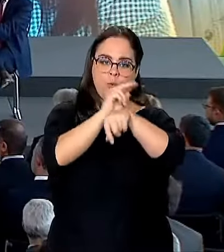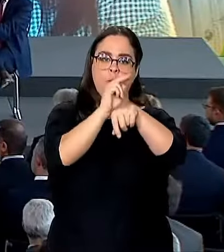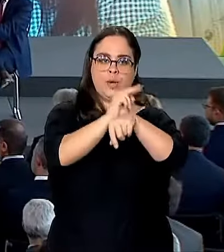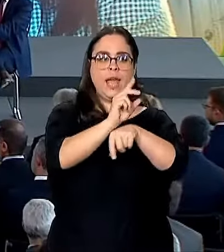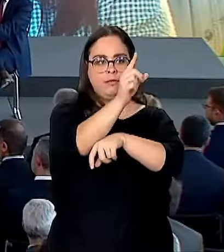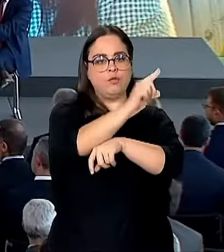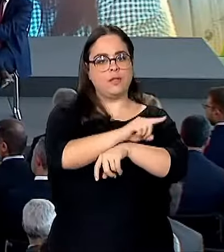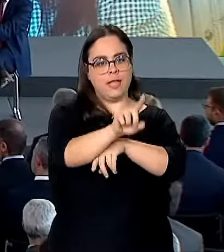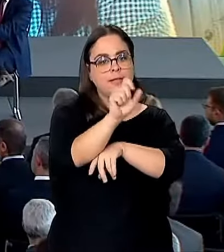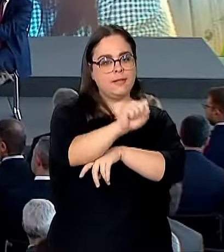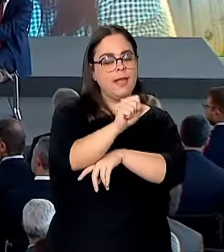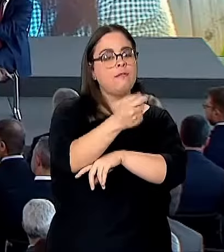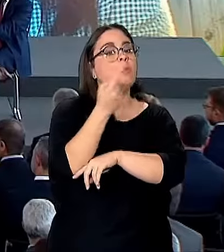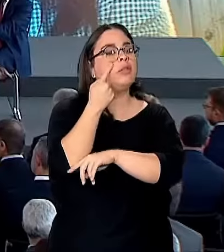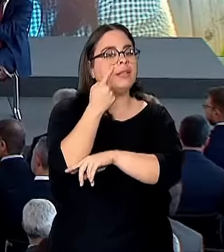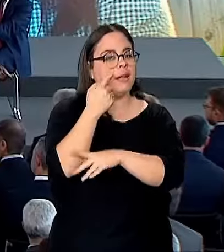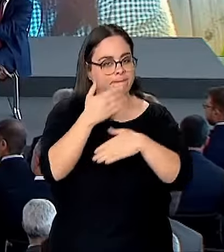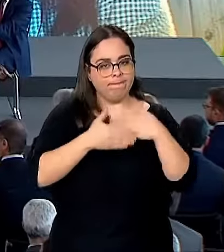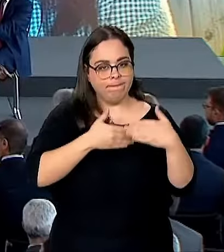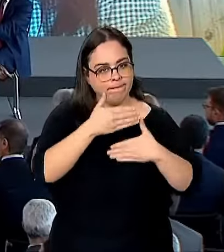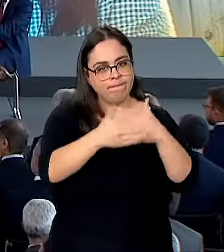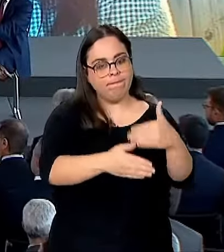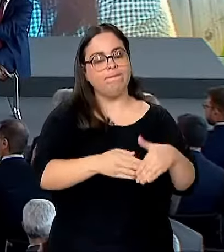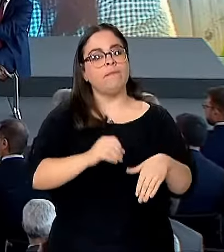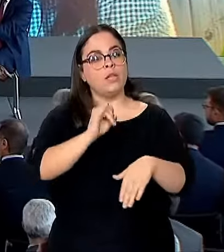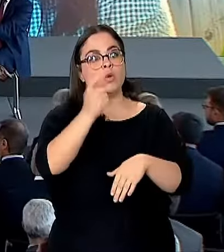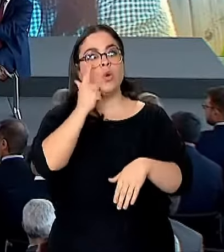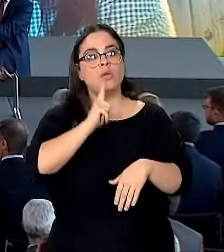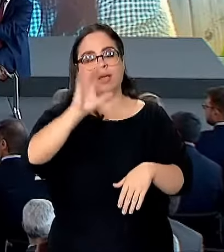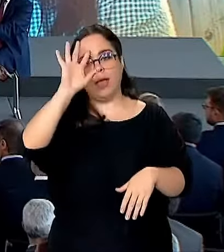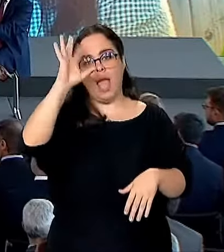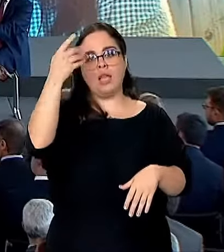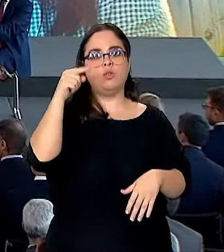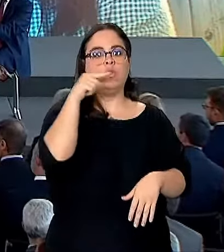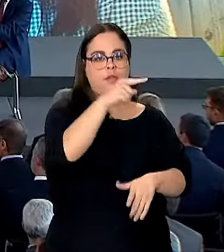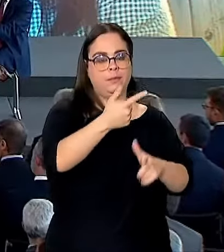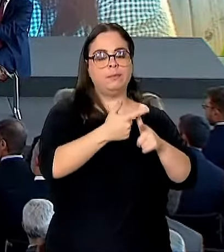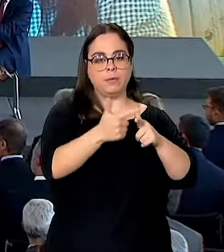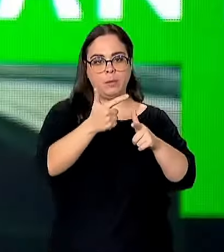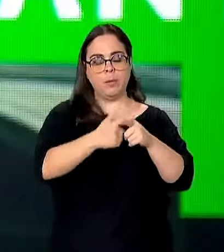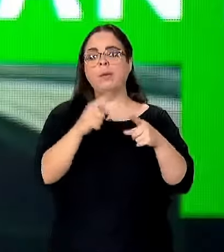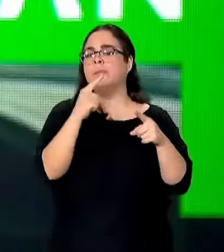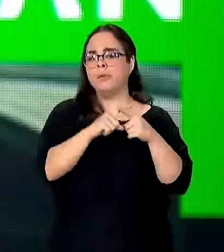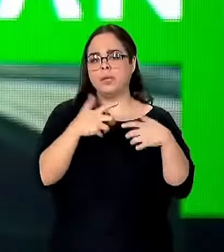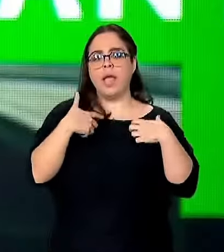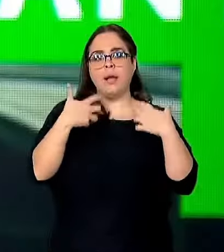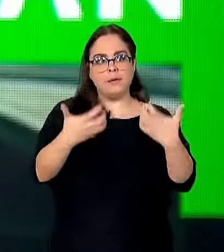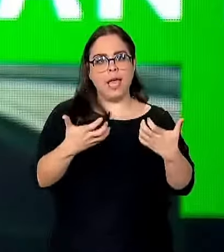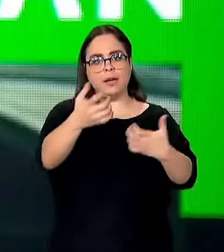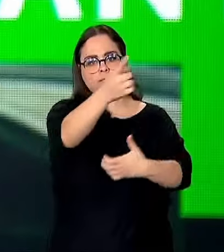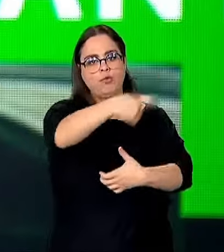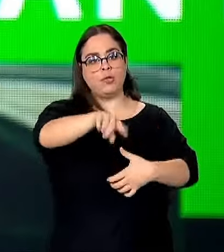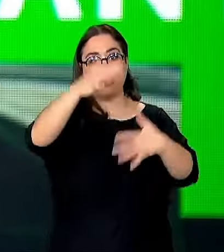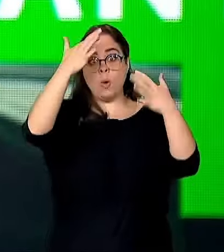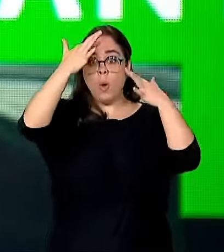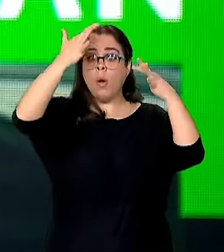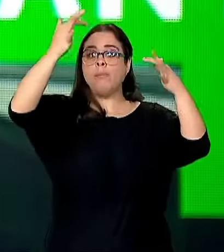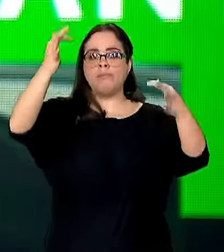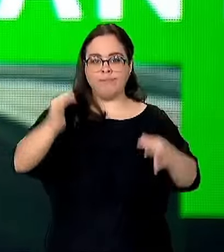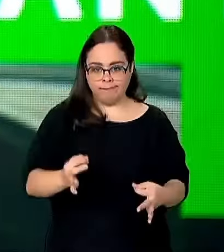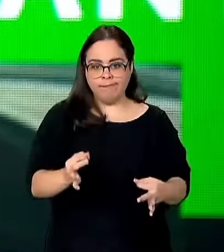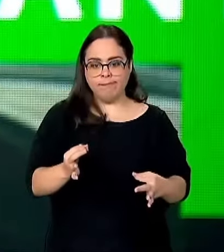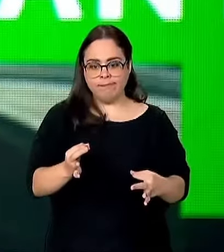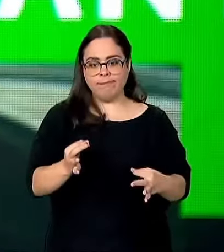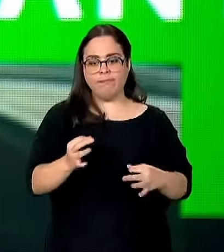A gente vai tentar ver se a gente consegue também resolver esse problema. Porque eu quero que vocês compreendam, só